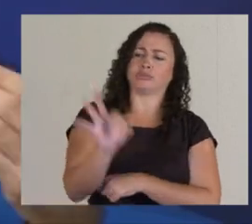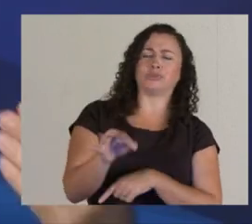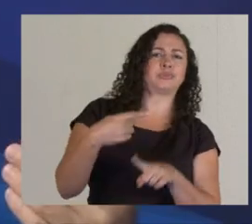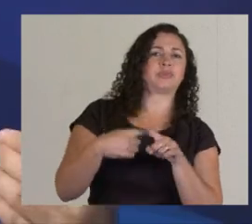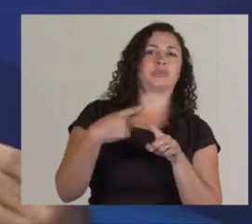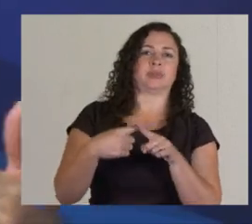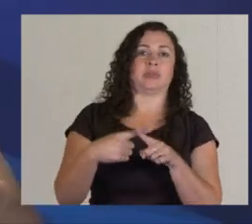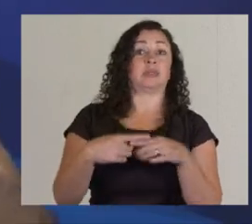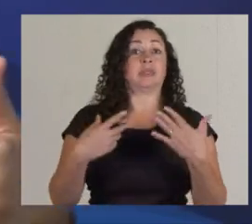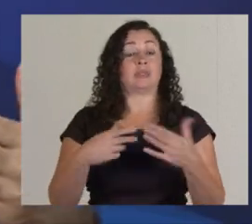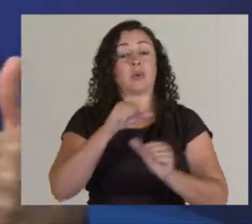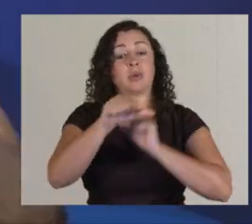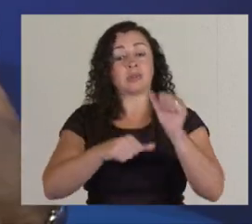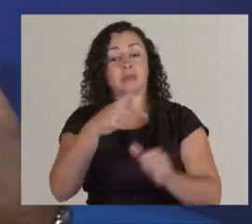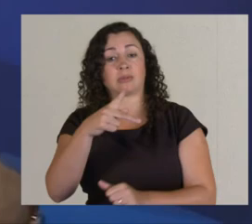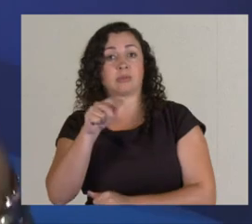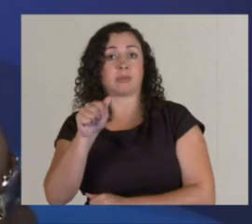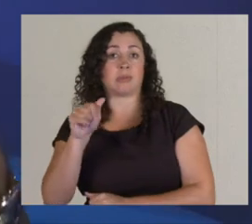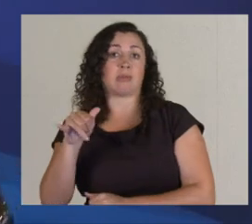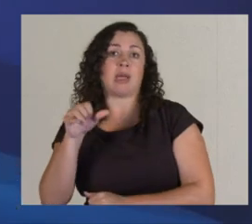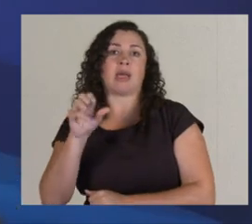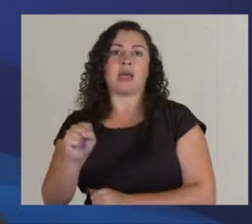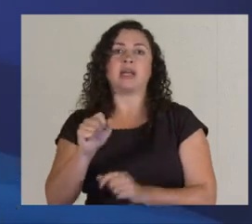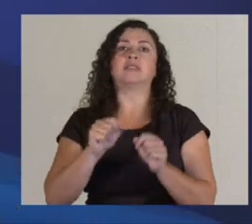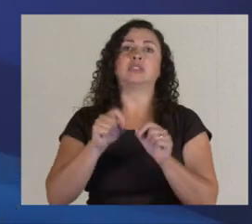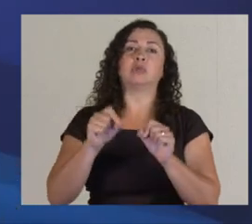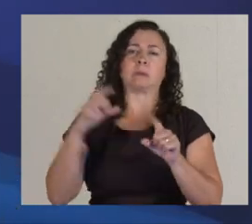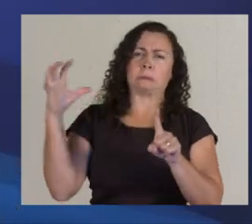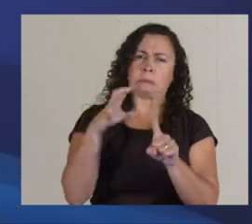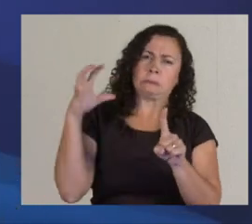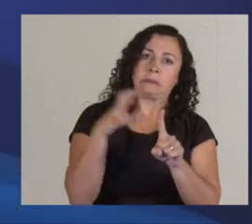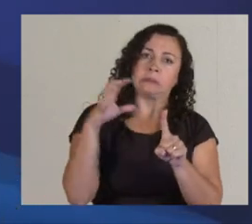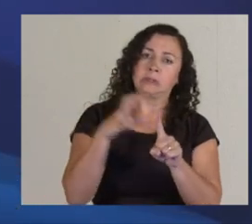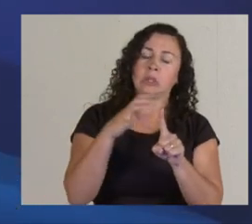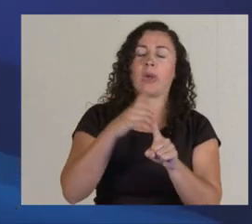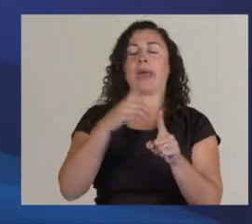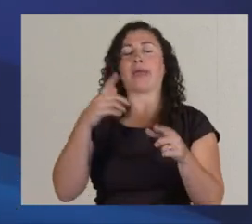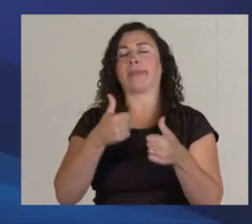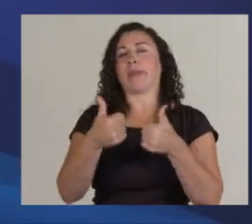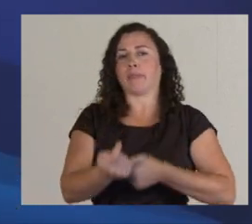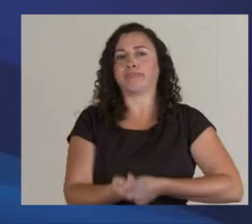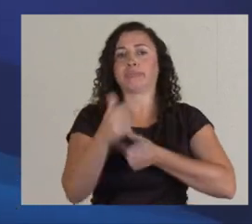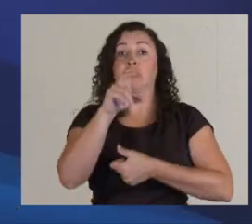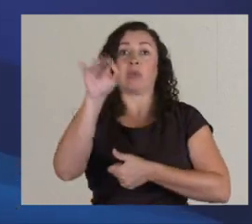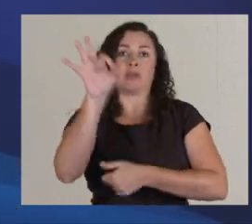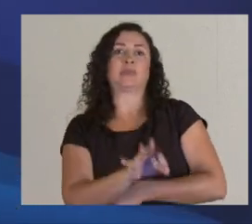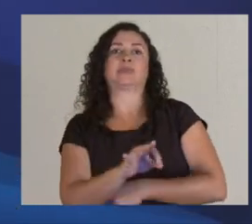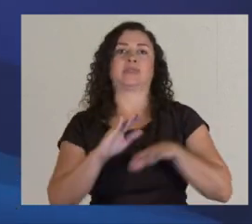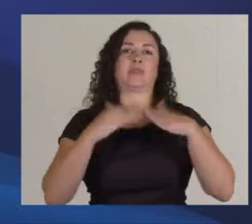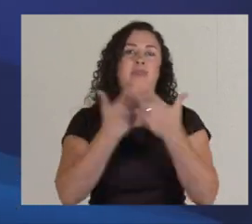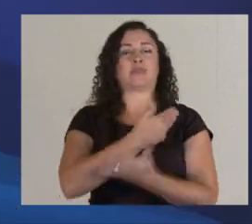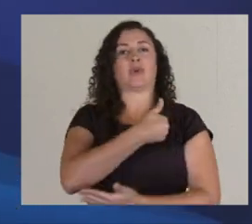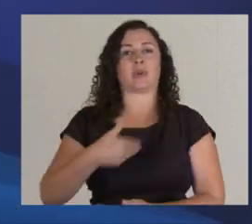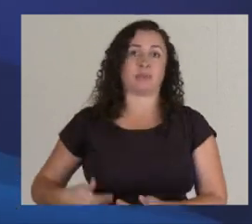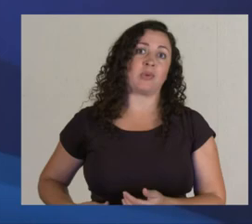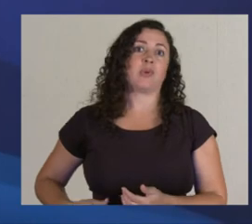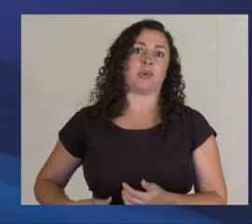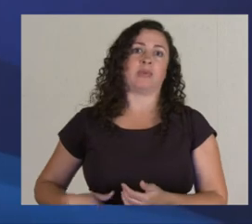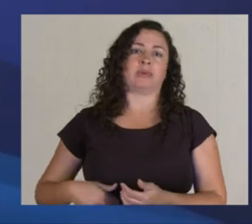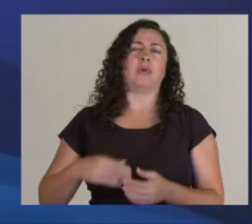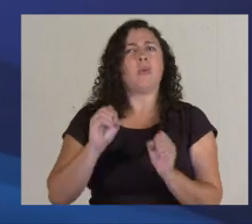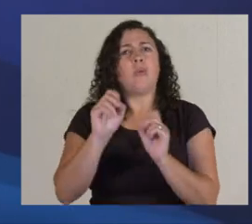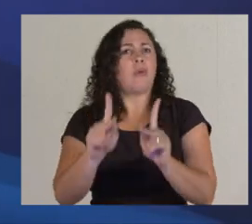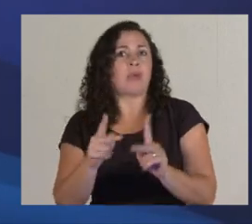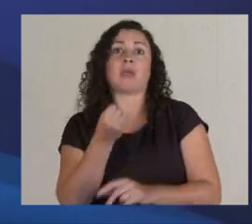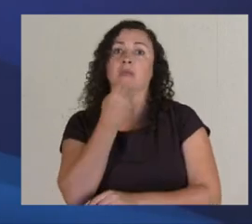PAES feita anteriormente, ela foi feita muito mais no calor de uma pressão para se chegar a 50% do estudante da escola pública, e que